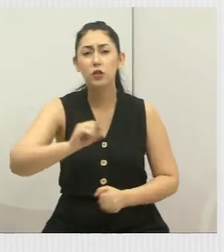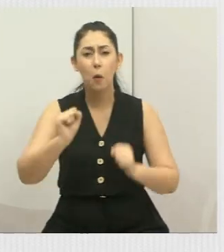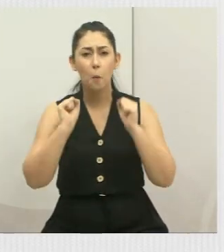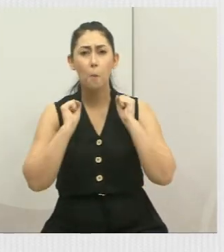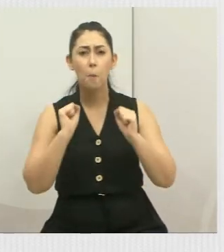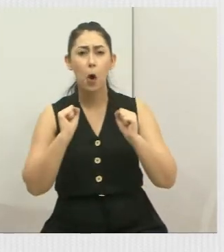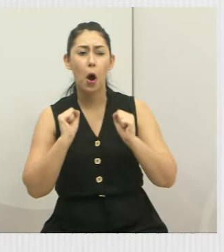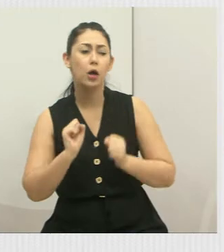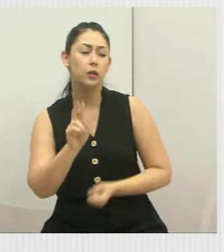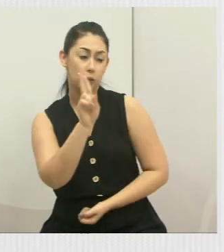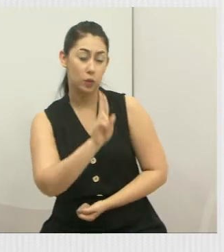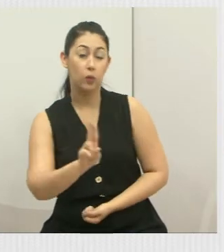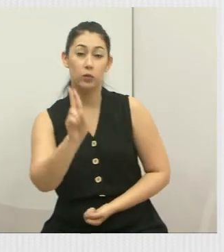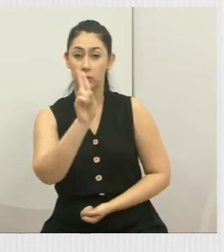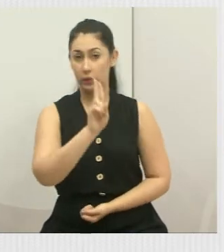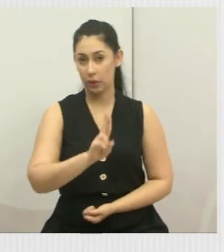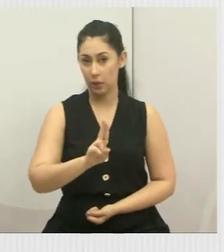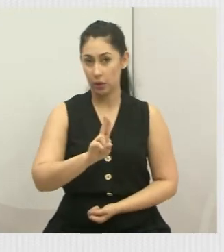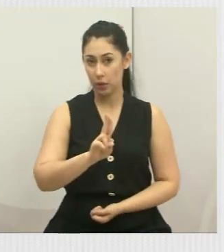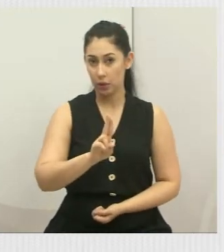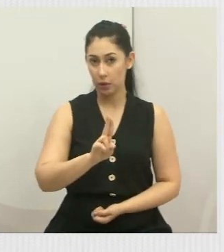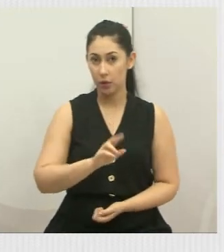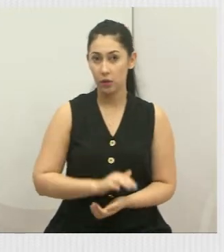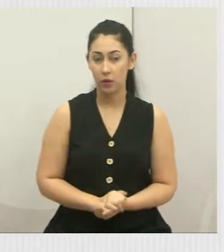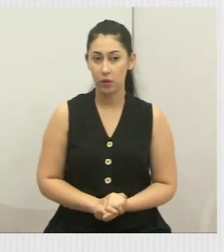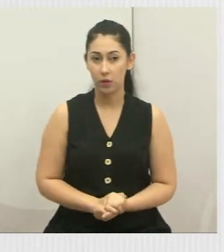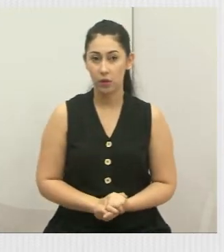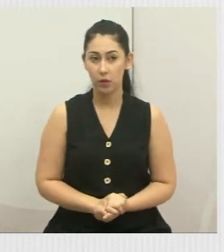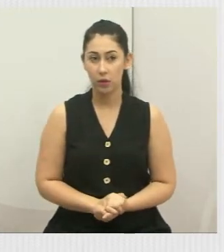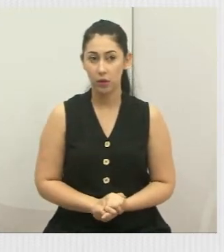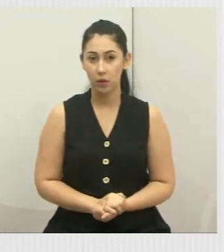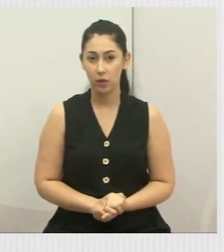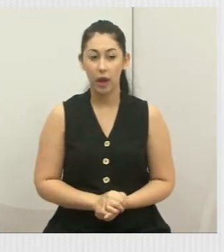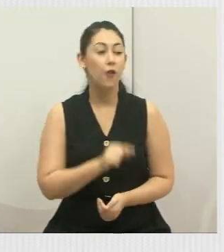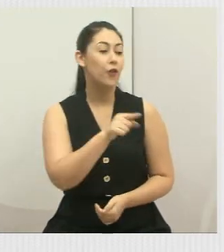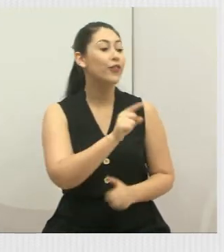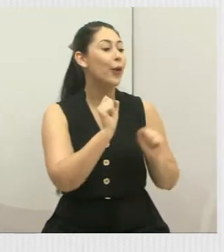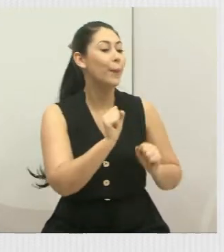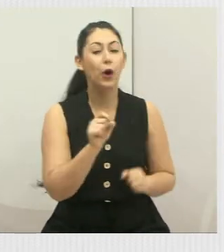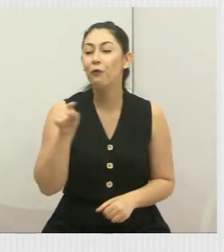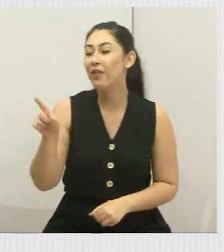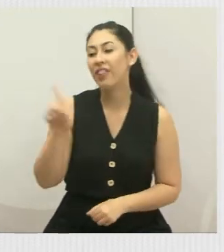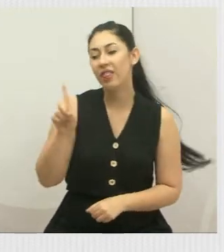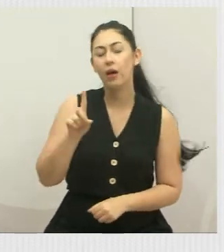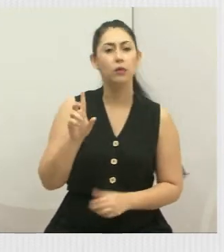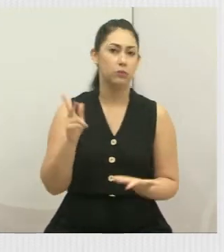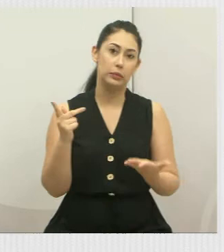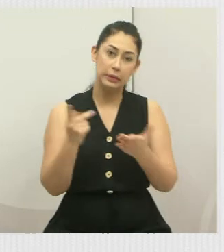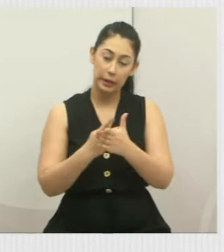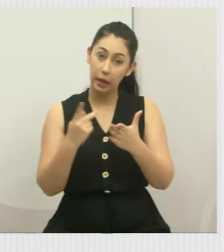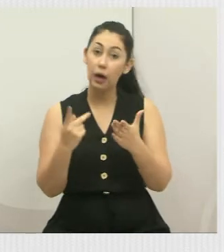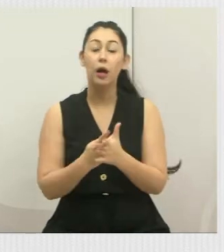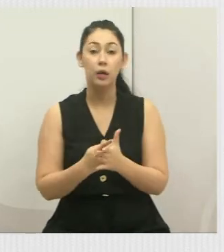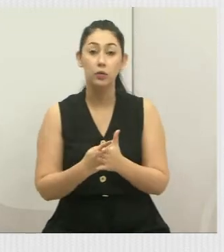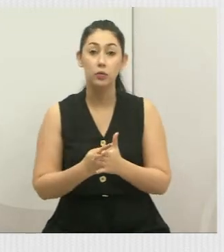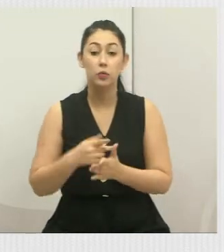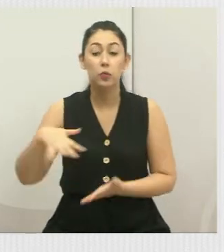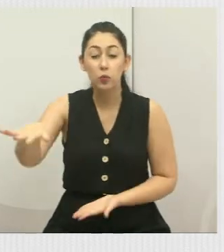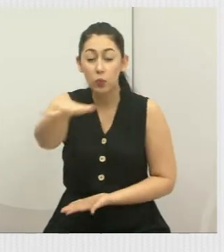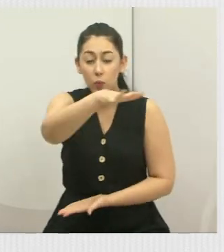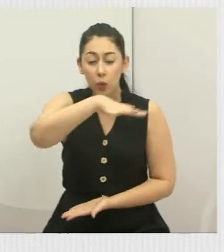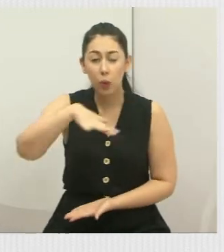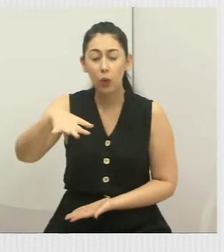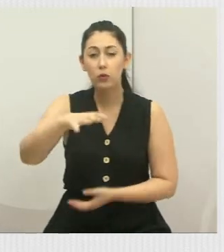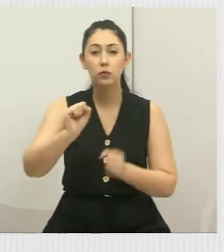ser universal. Não pode ser essa porção da cidade ou aquela outra porção da cidade prioritárias, precisa ser